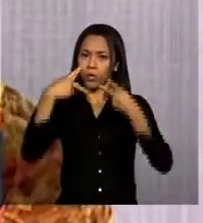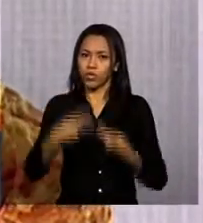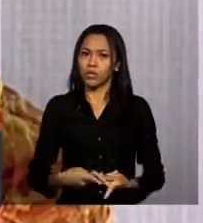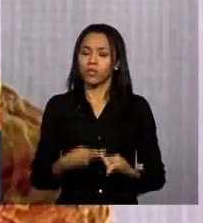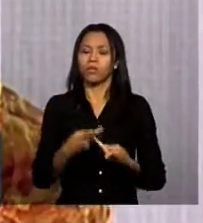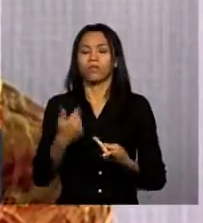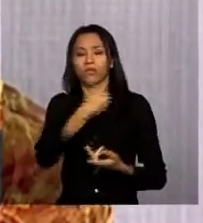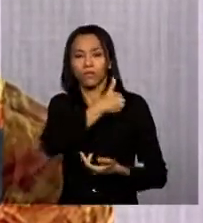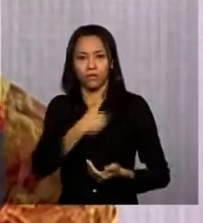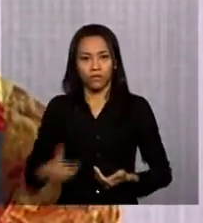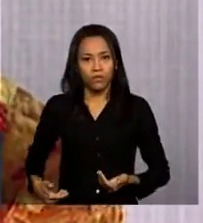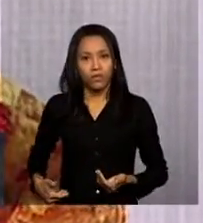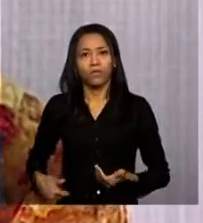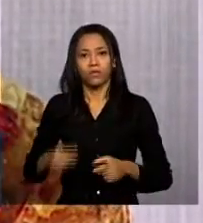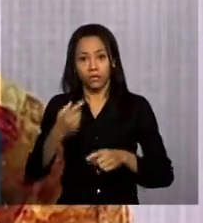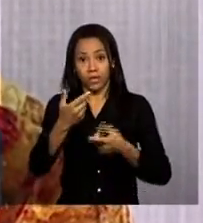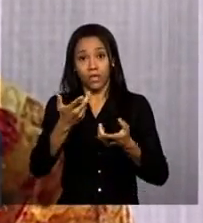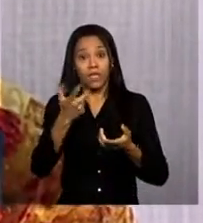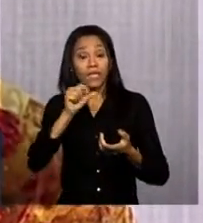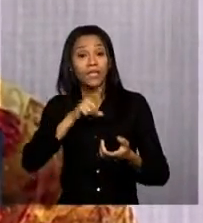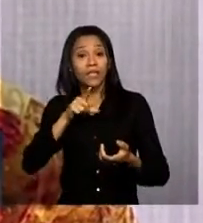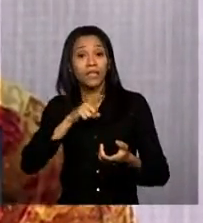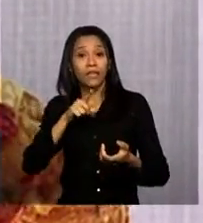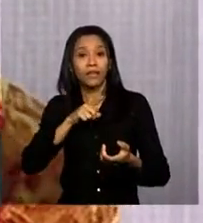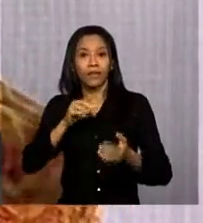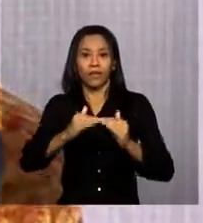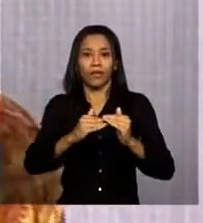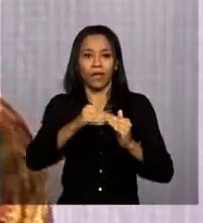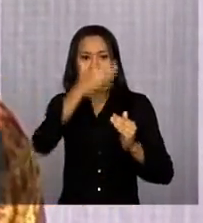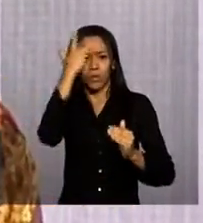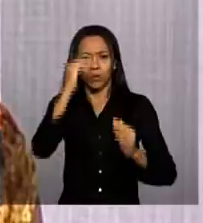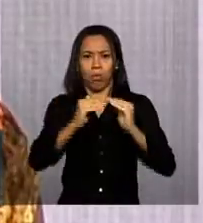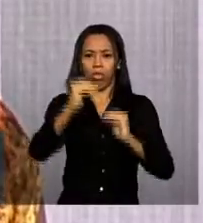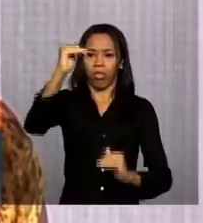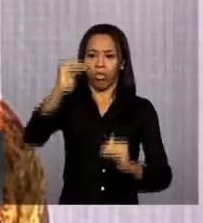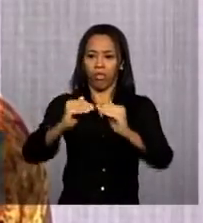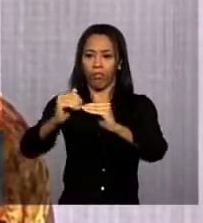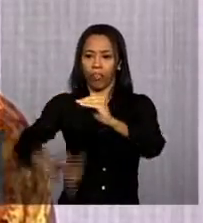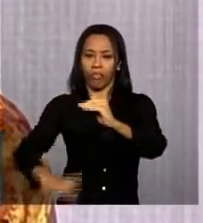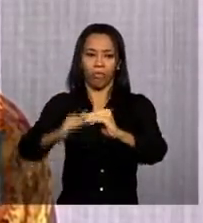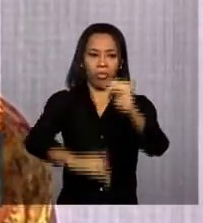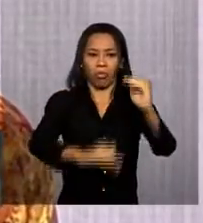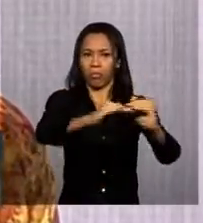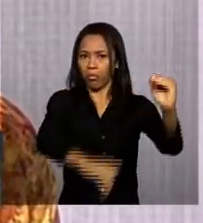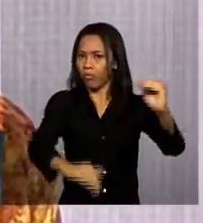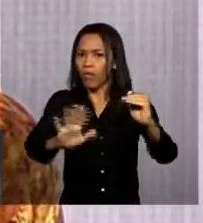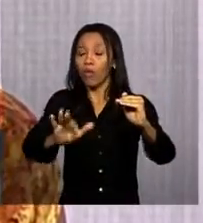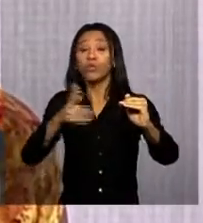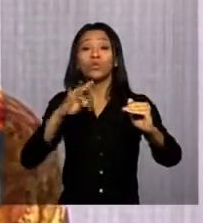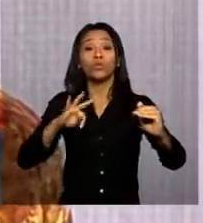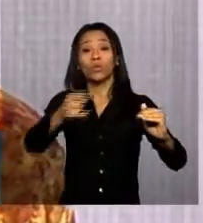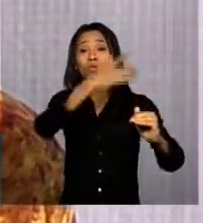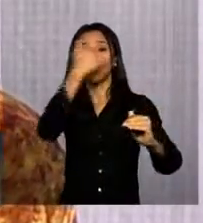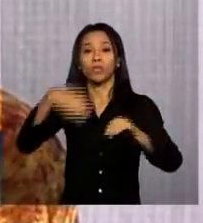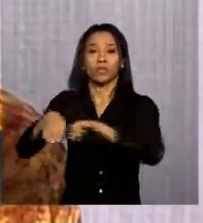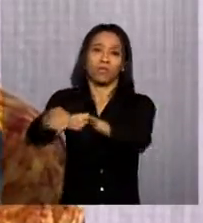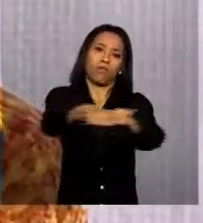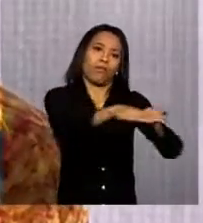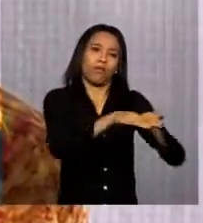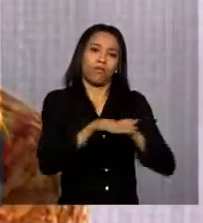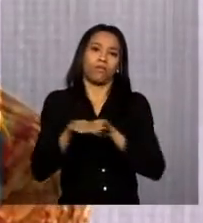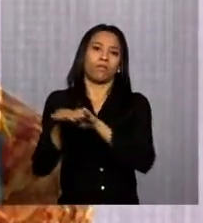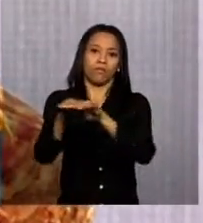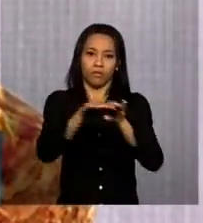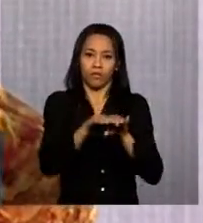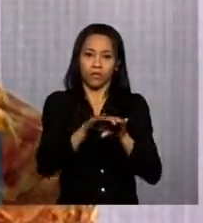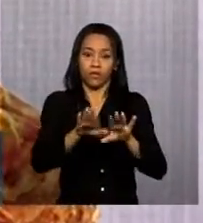de poder que pressupõe a hierarquização dos seres humanos, portanto, naturaliza a desumanização. E digo que se desumaniza